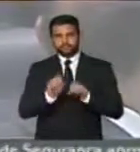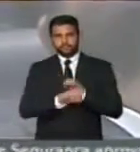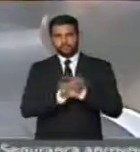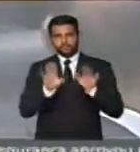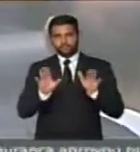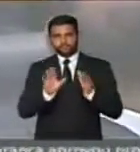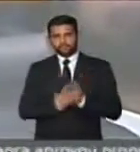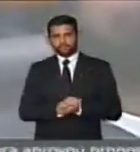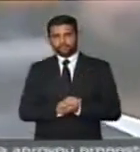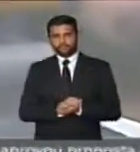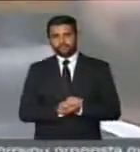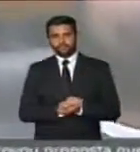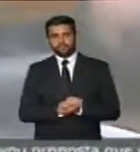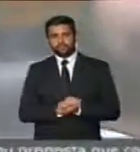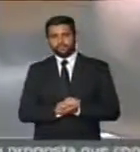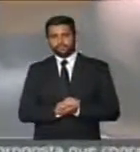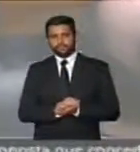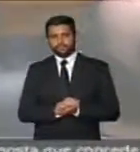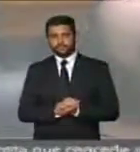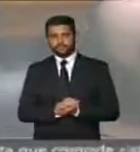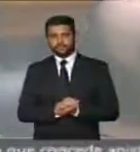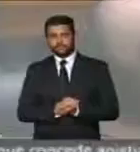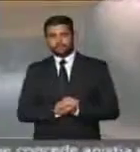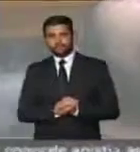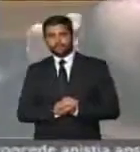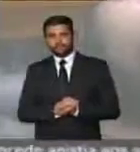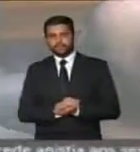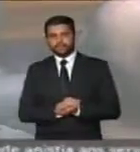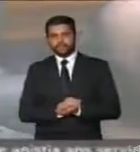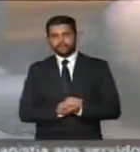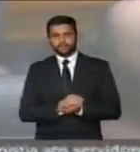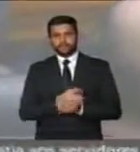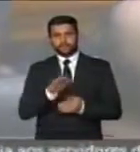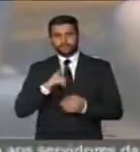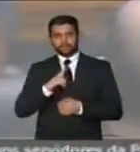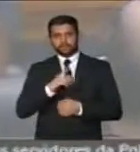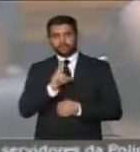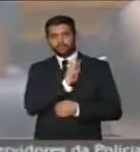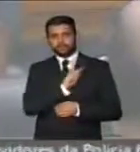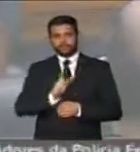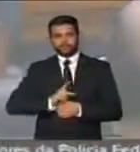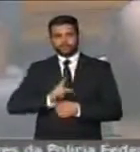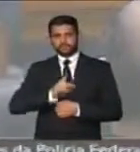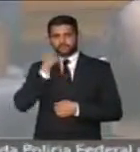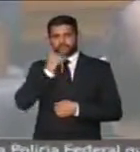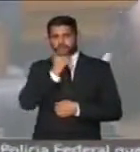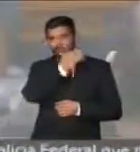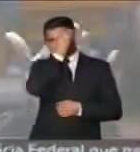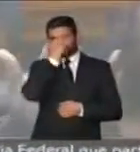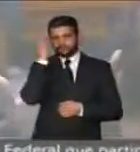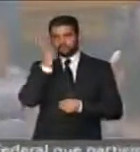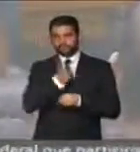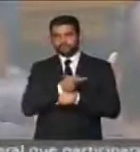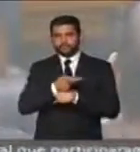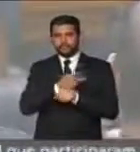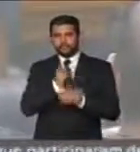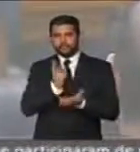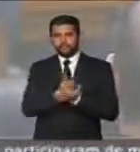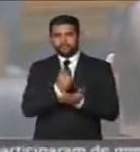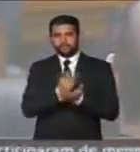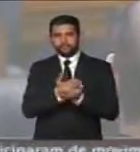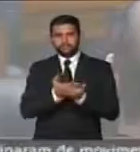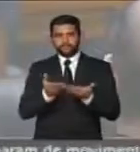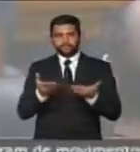clara. O ainda presidente, deputado Eduardo Cunha, está procurando